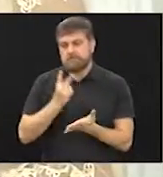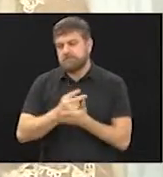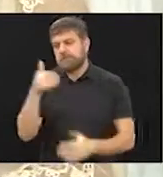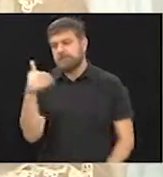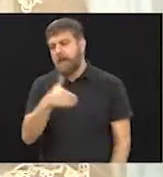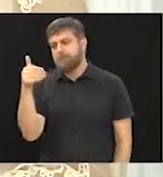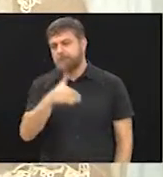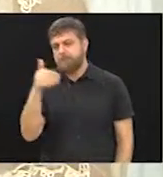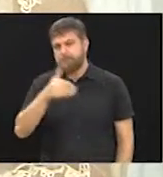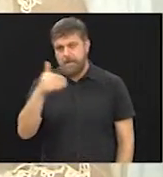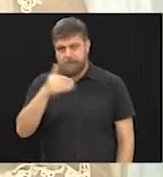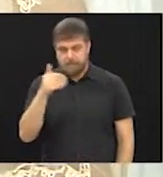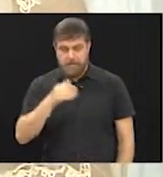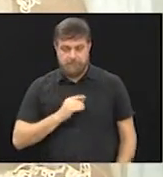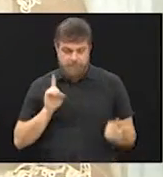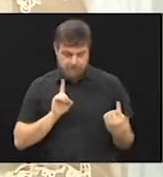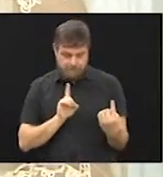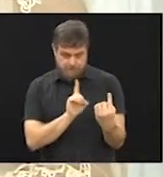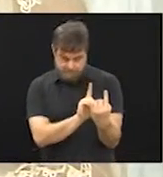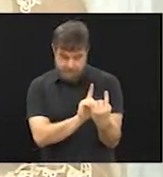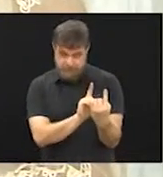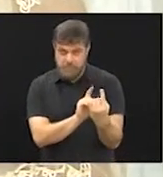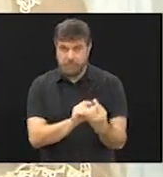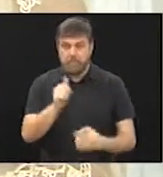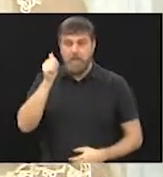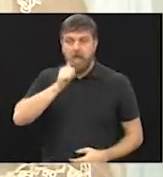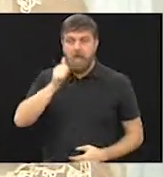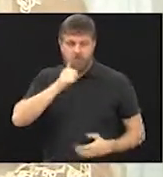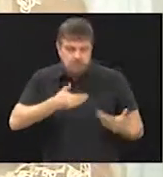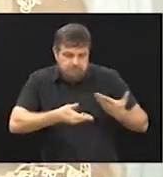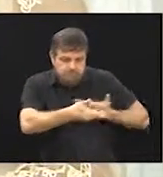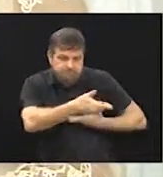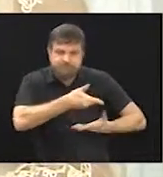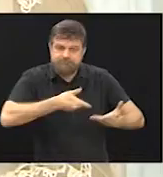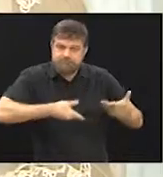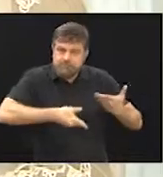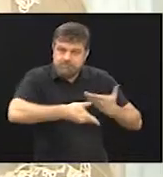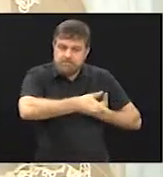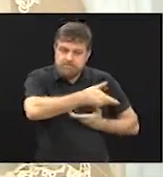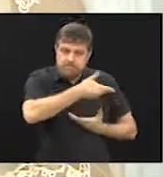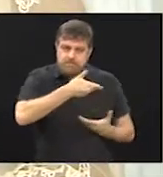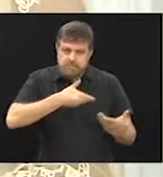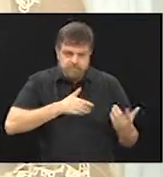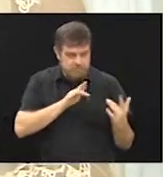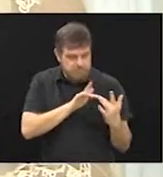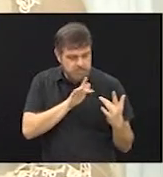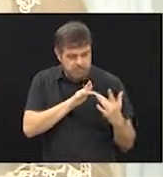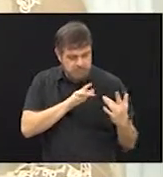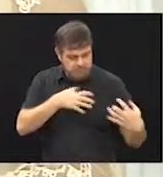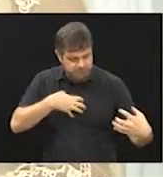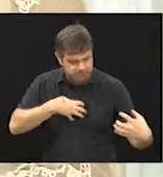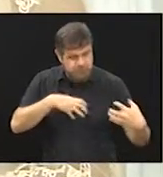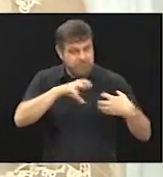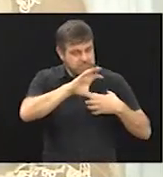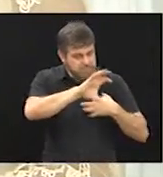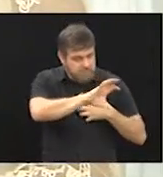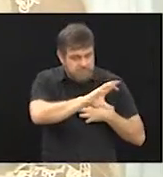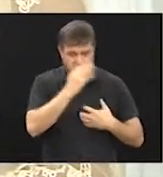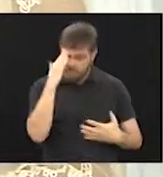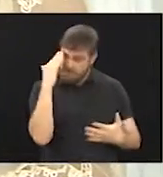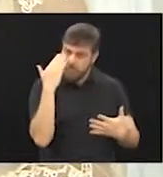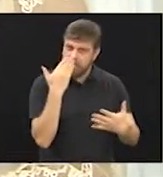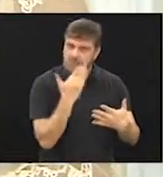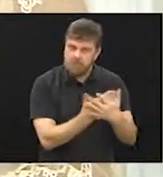de consultas anuais, ela vai criando com o seu médico uma relação de confiança, uma relação